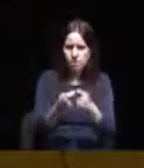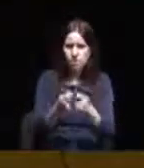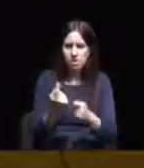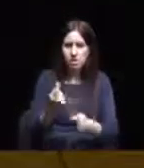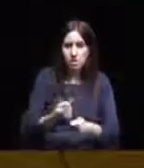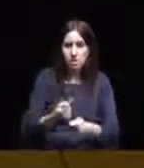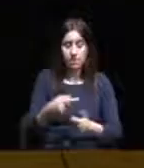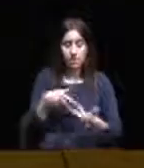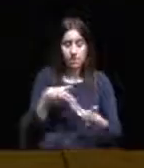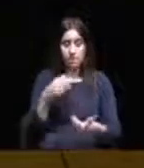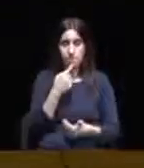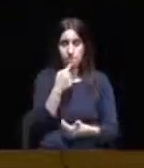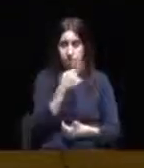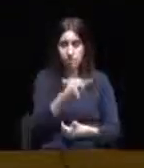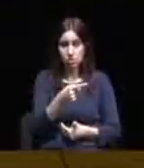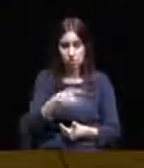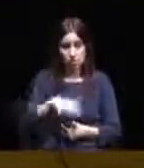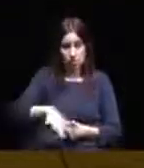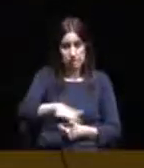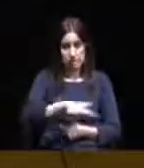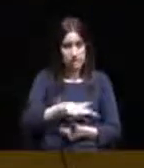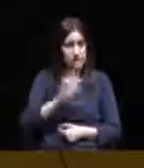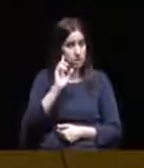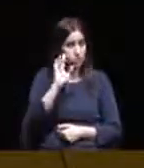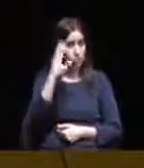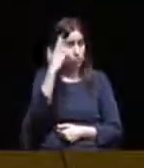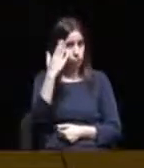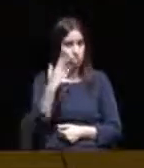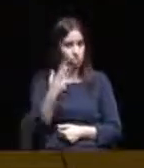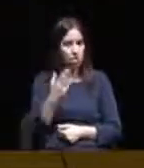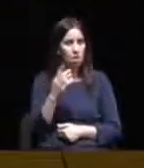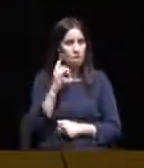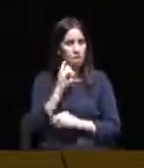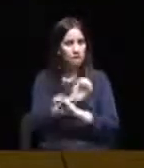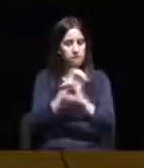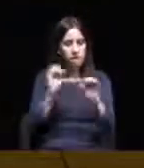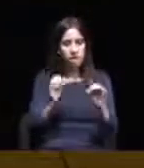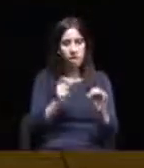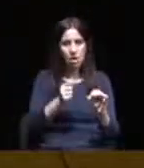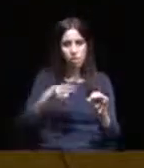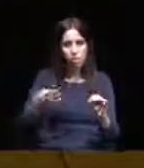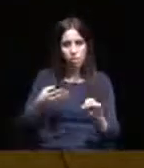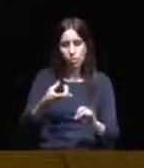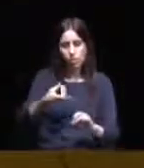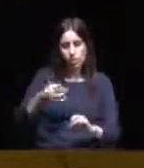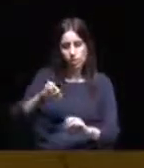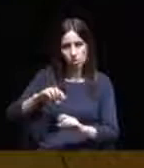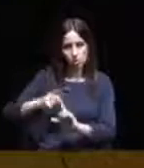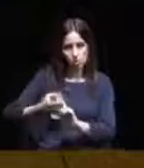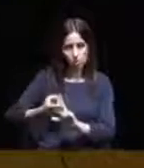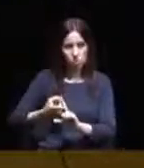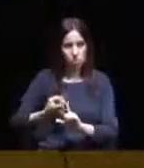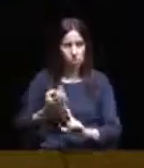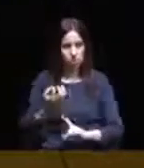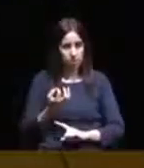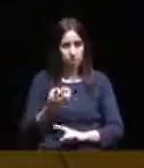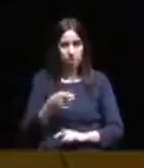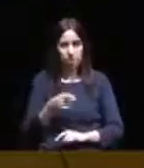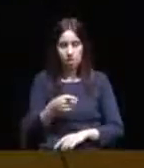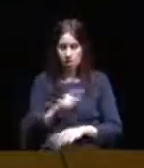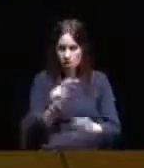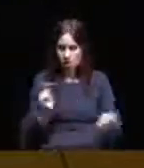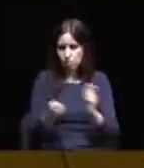A própria Câmara refere que é a operação urbanística mais importante desde a Expo 98 e não será demais referir que haverá